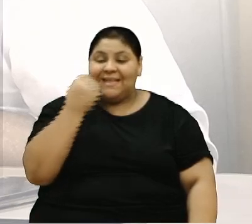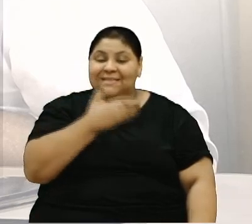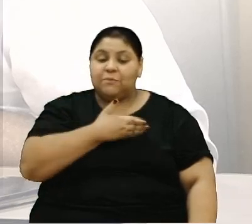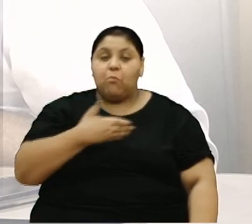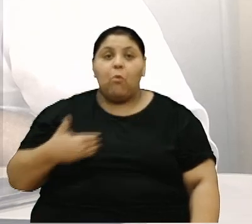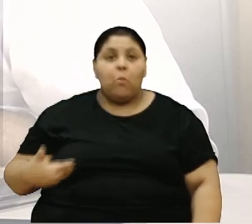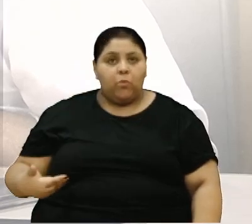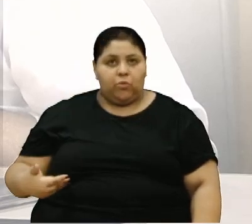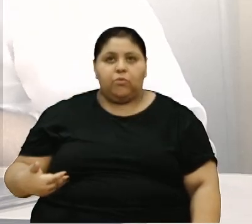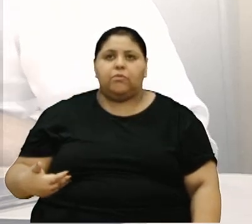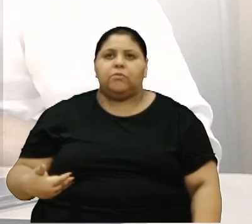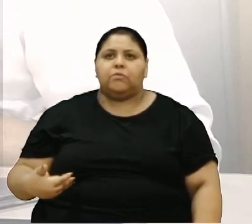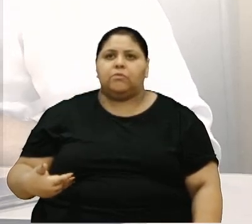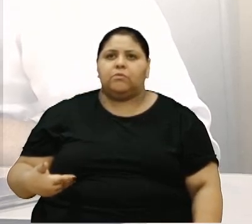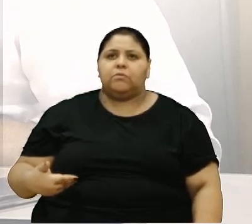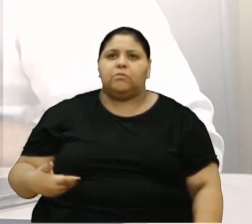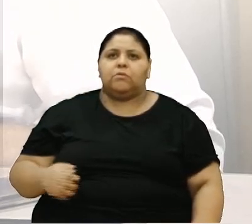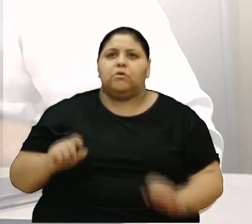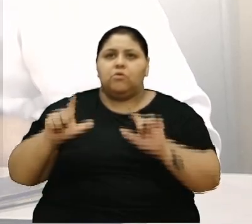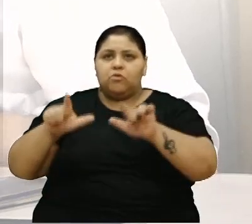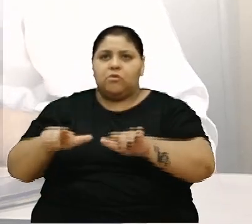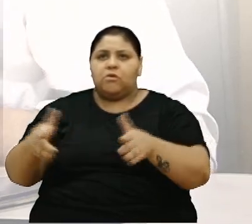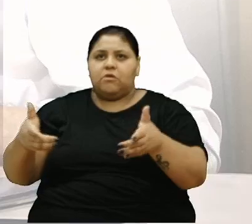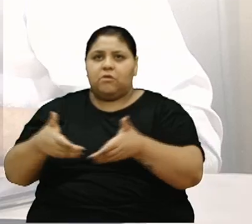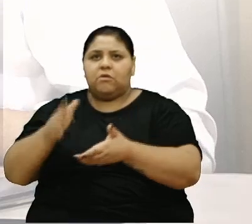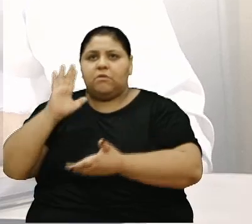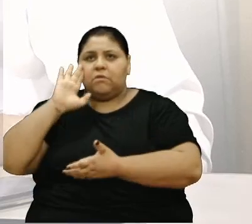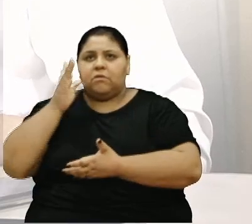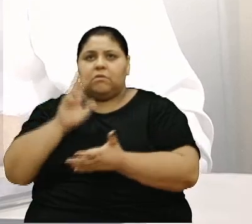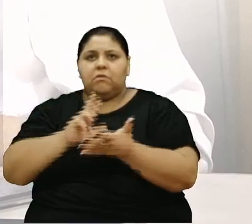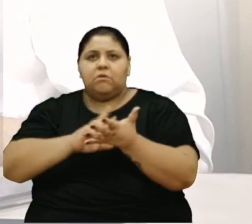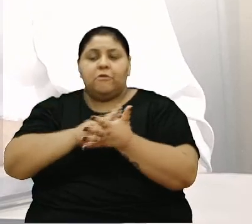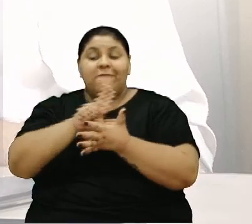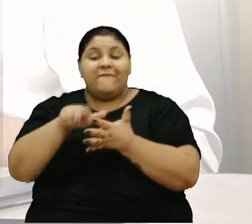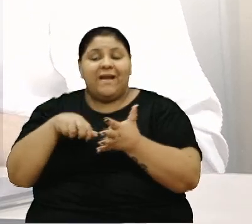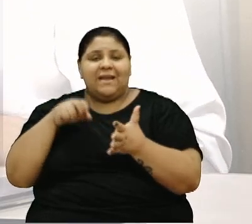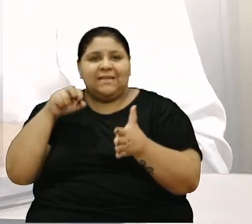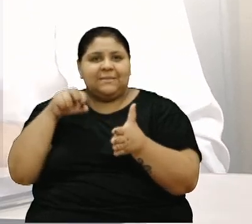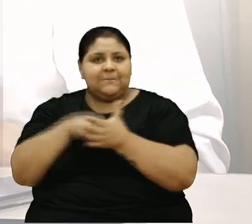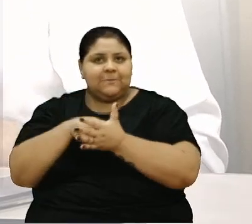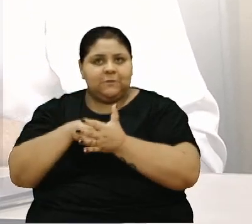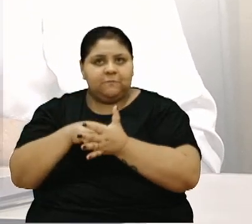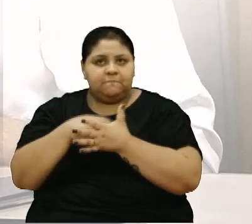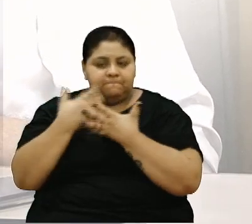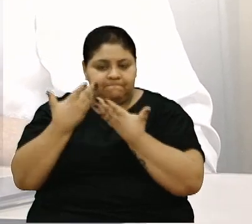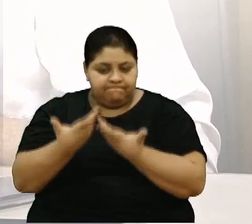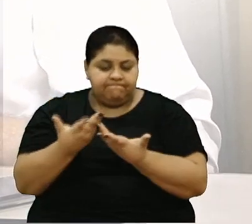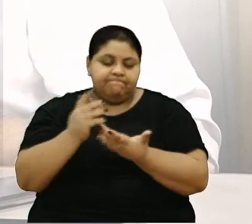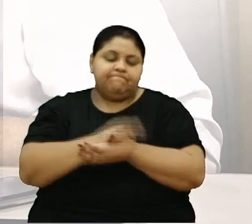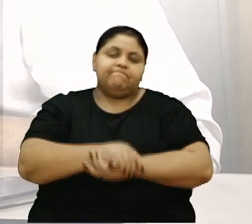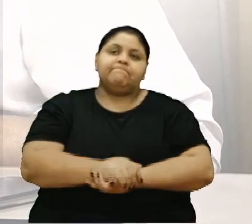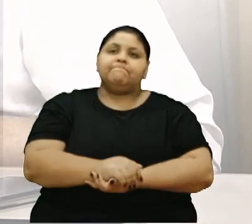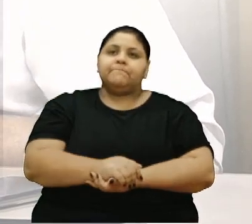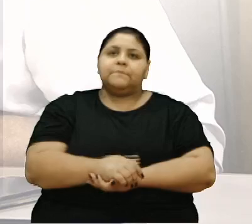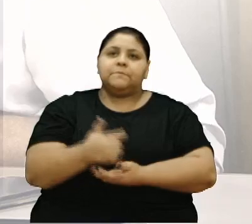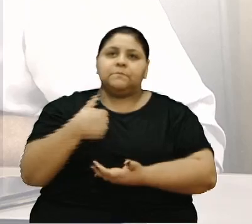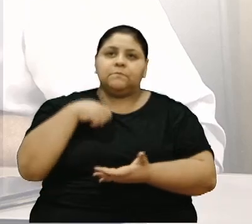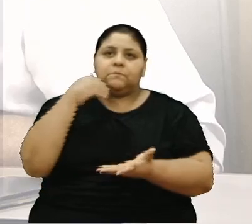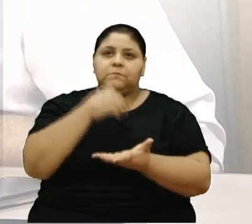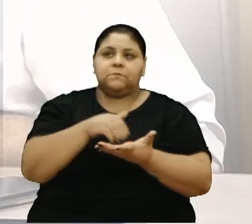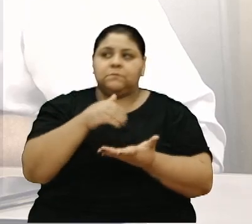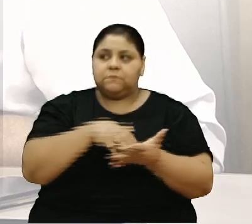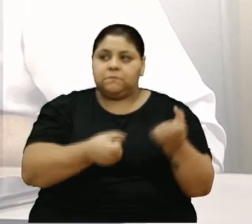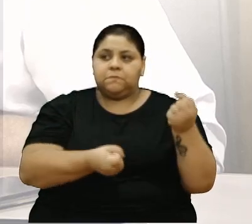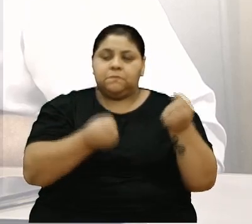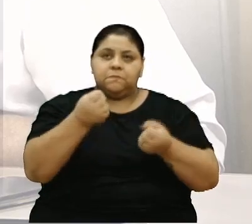interesse público. E ali é um local que já aconteceu vários acidentes. Tá? E assim, esse secretário de